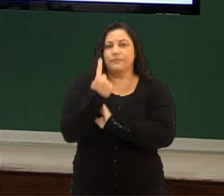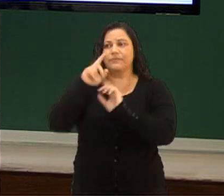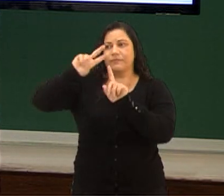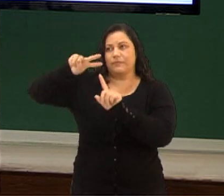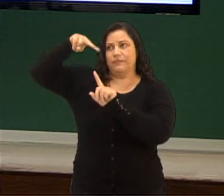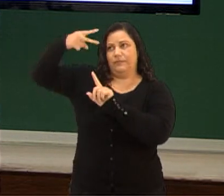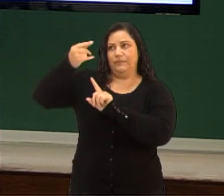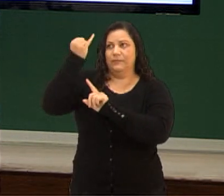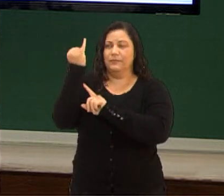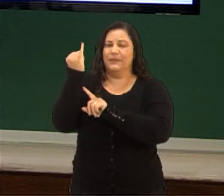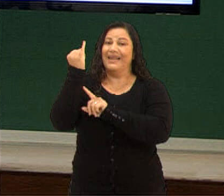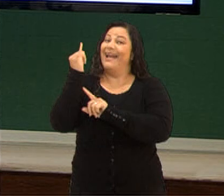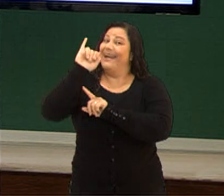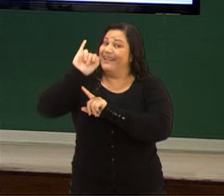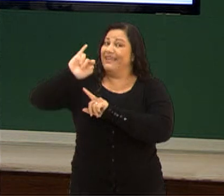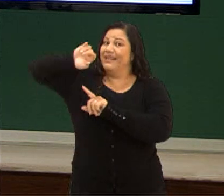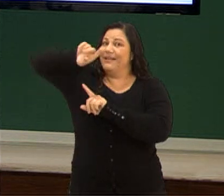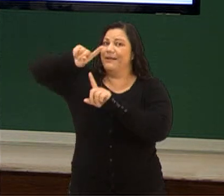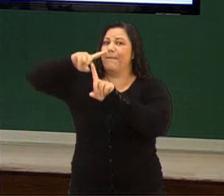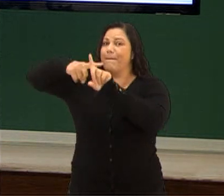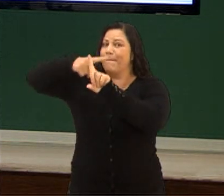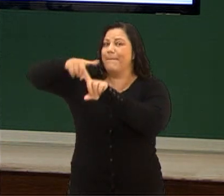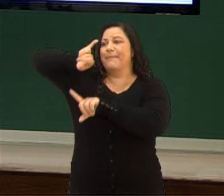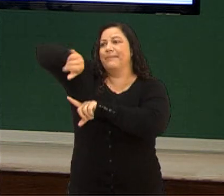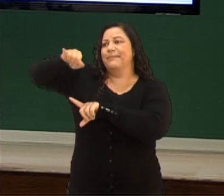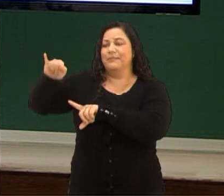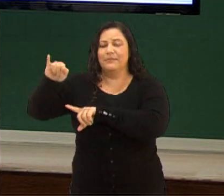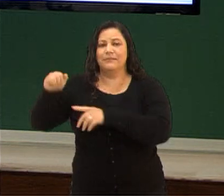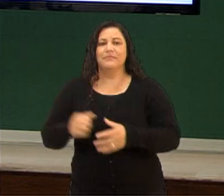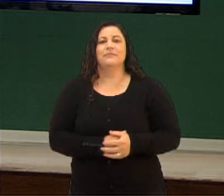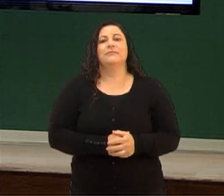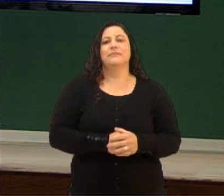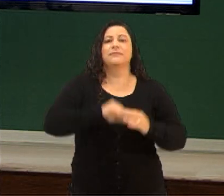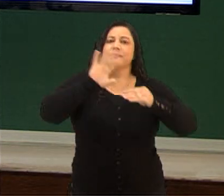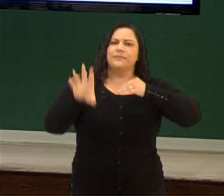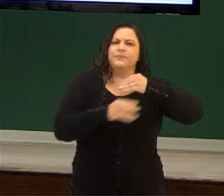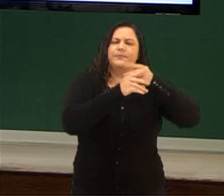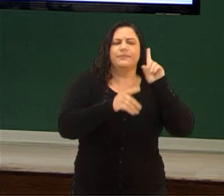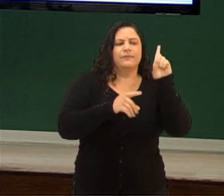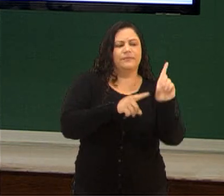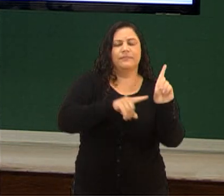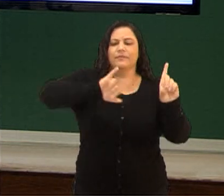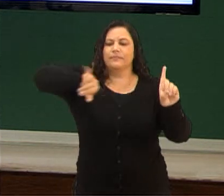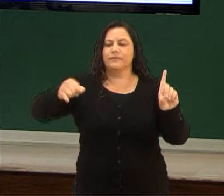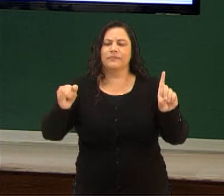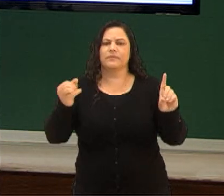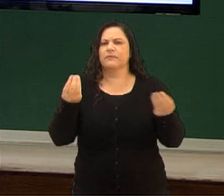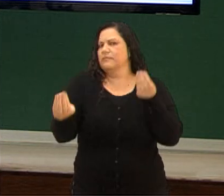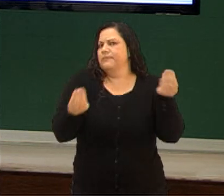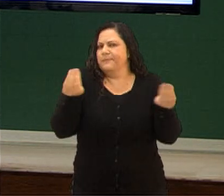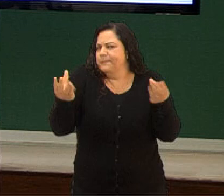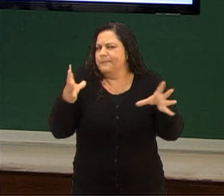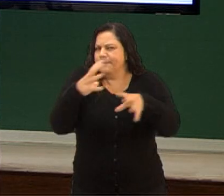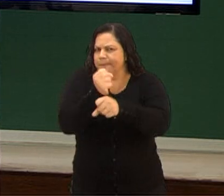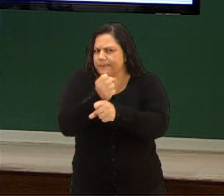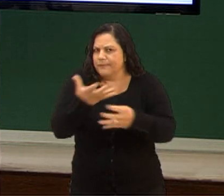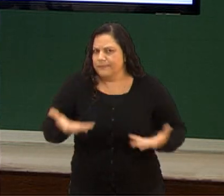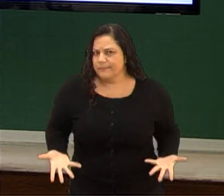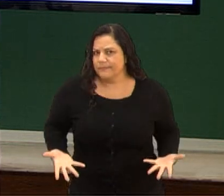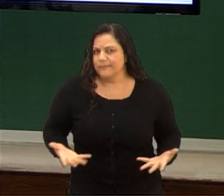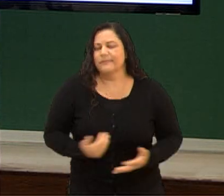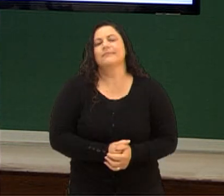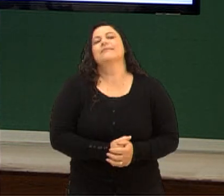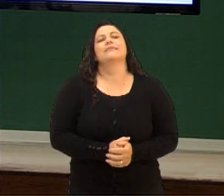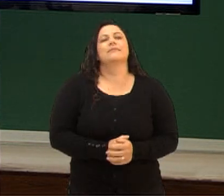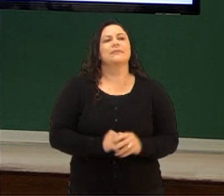mais j, pelo determinante de d e j. Depois eu vou falar para vocês como a gente calcula isso, que é bem tranquilo. Obtido